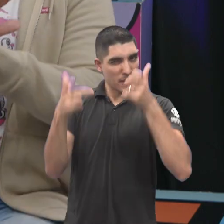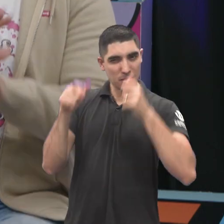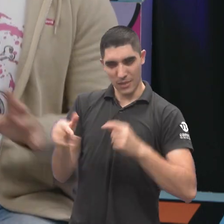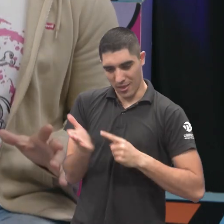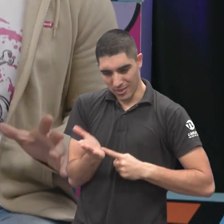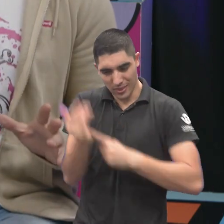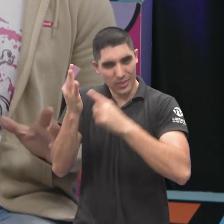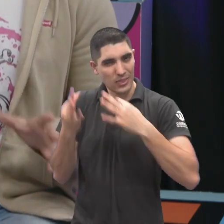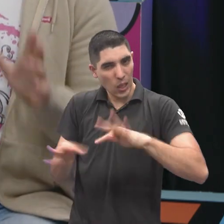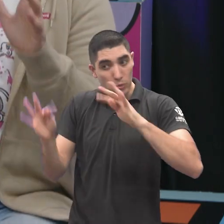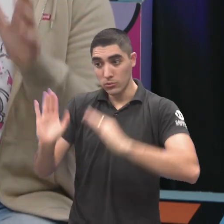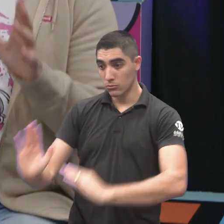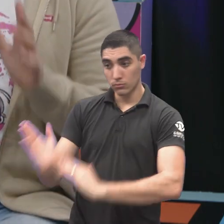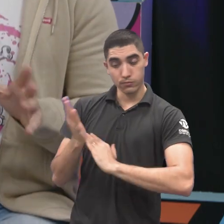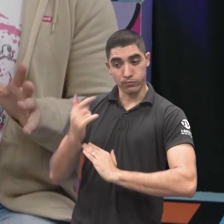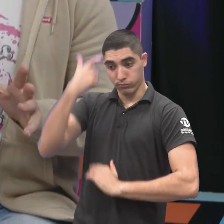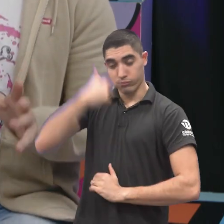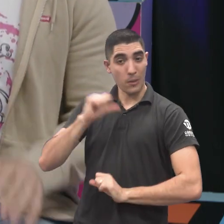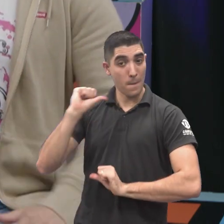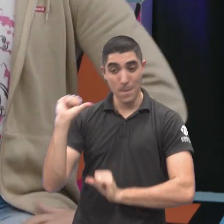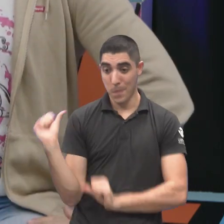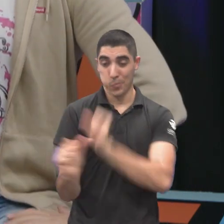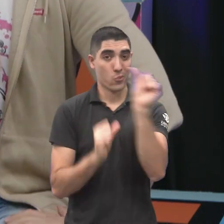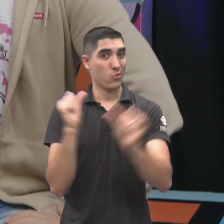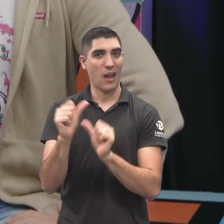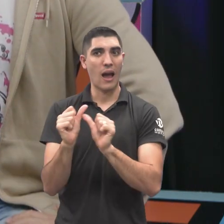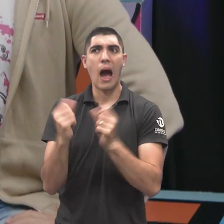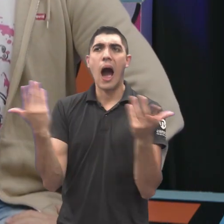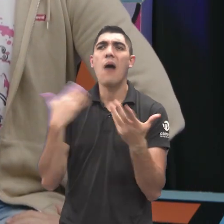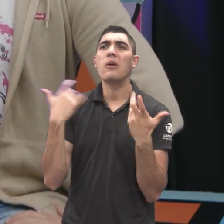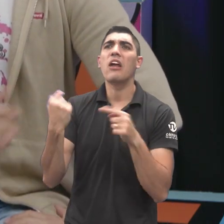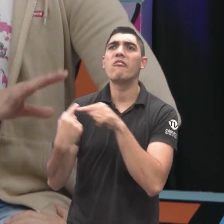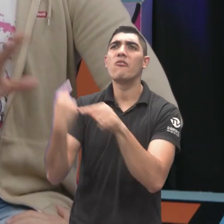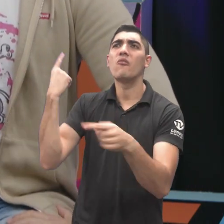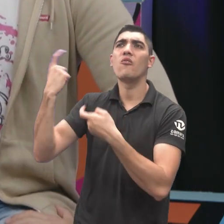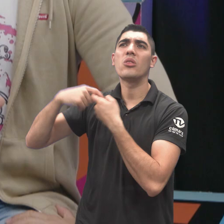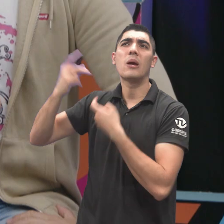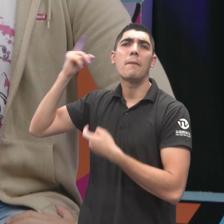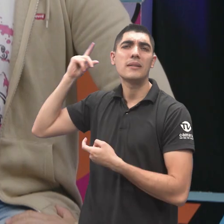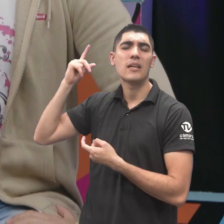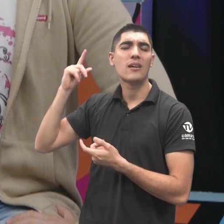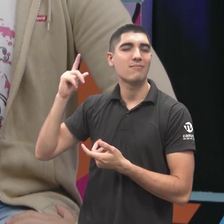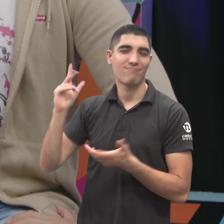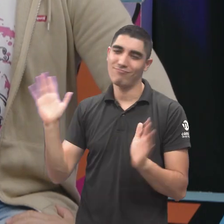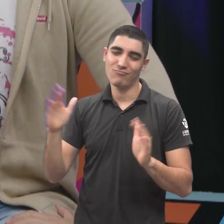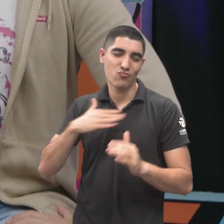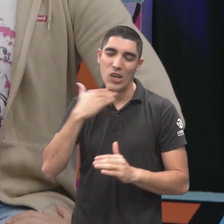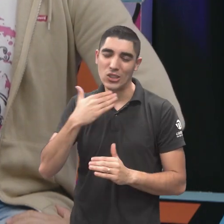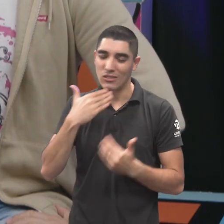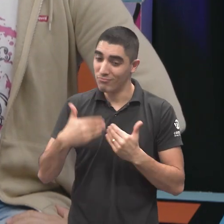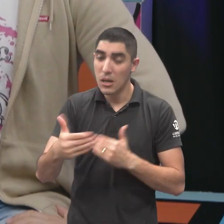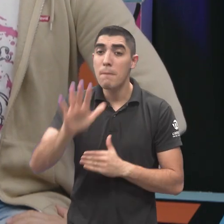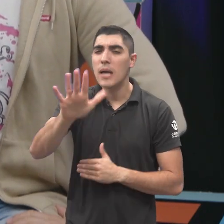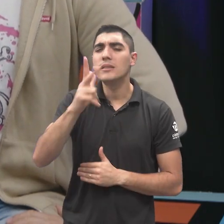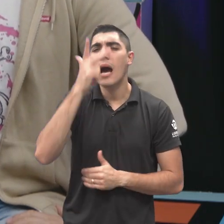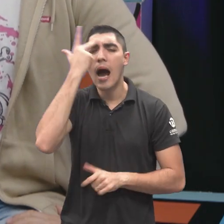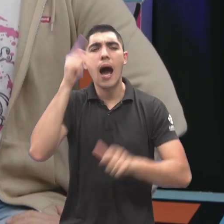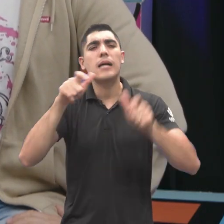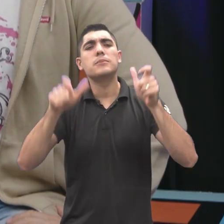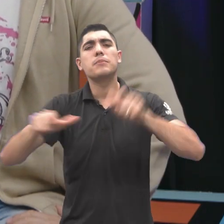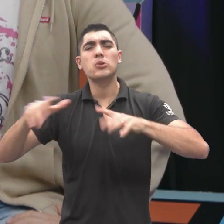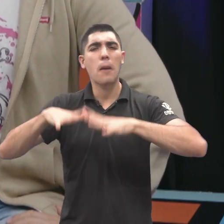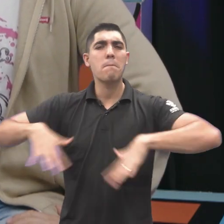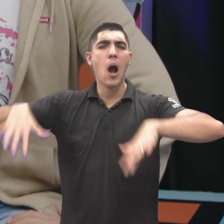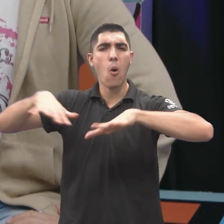cultura. Não tem como voltar atrás, o caminho é esse. Mas será que a galera já se adaptou completamente a esse novo jeito de consumir entretenimento, será?